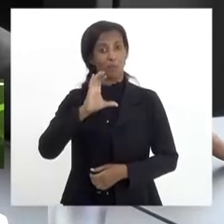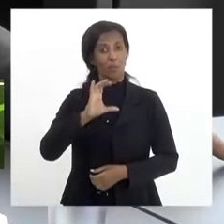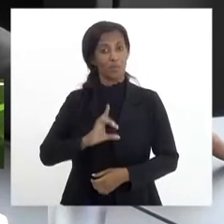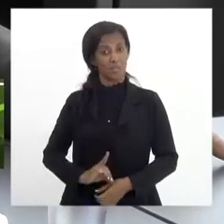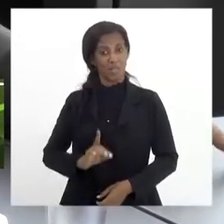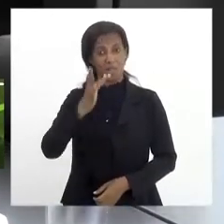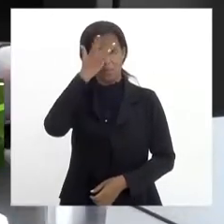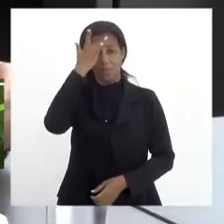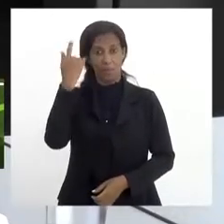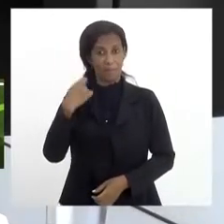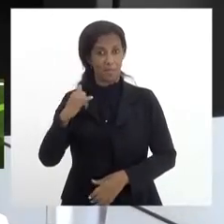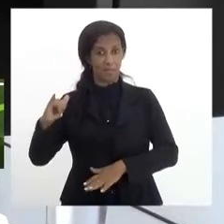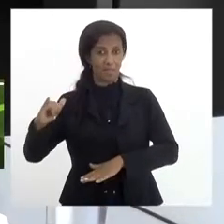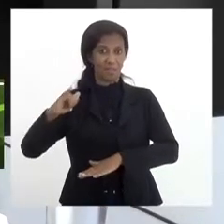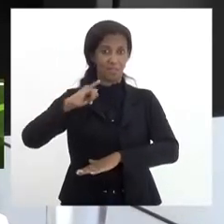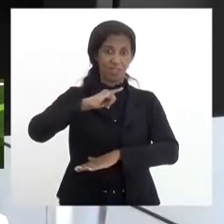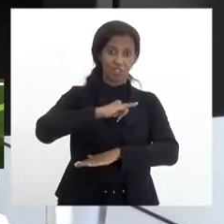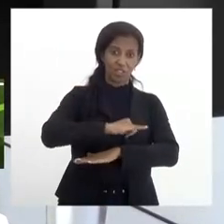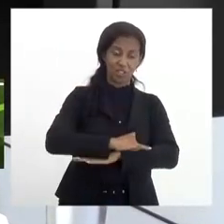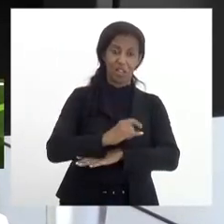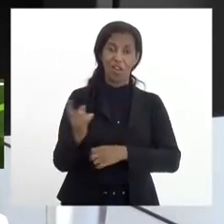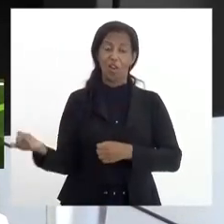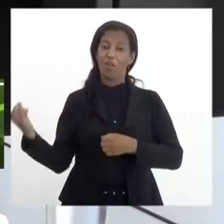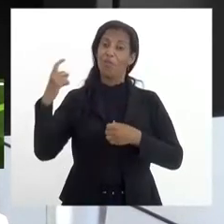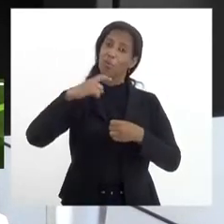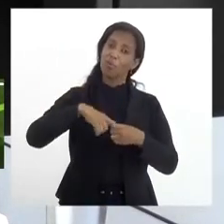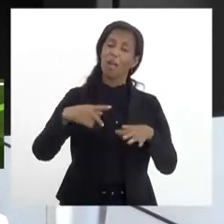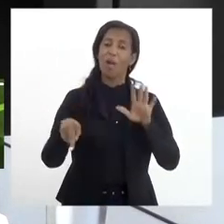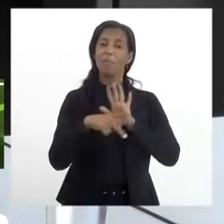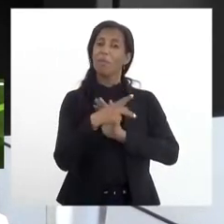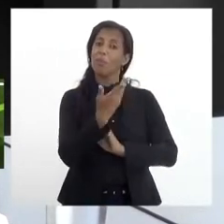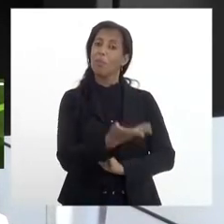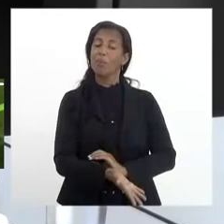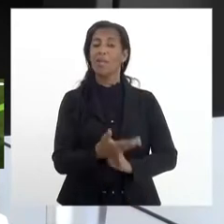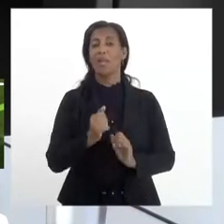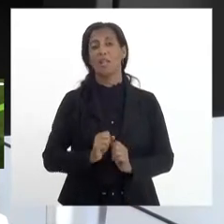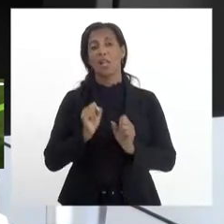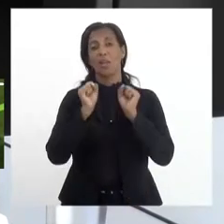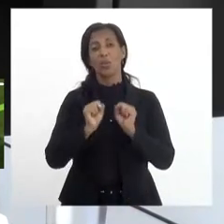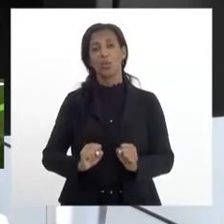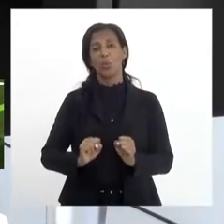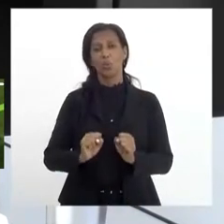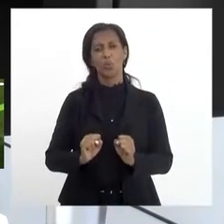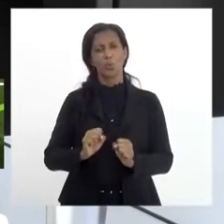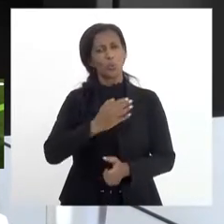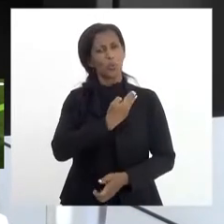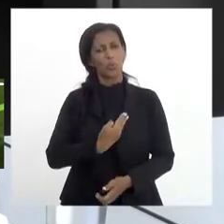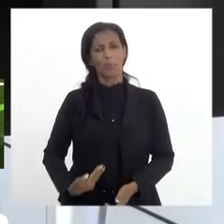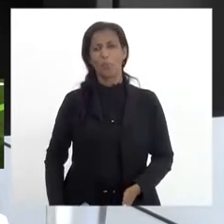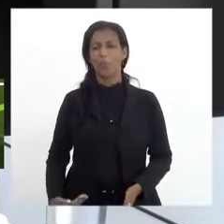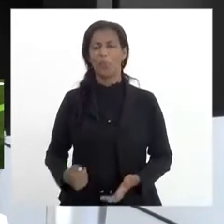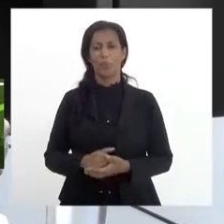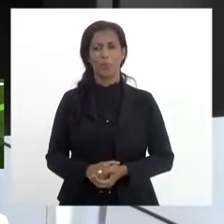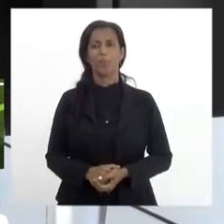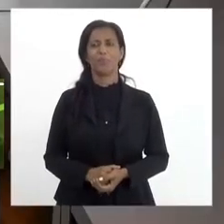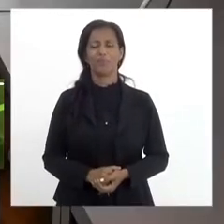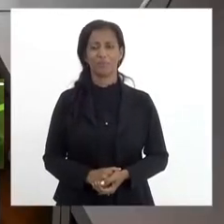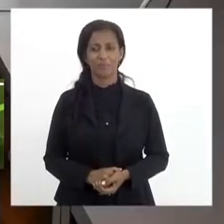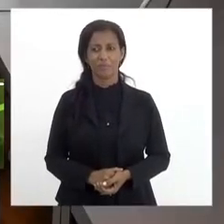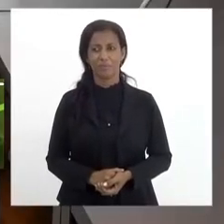está viajando, voltar para o poder público, porque é dela. A milhagem é do poder público. Excelente ideia. Isso é uma apropriação ideia. Excelente